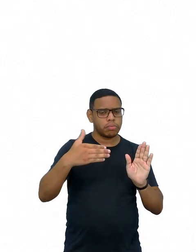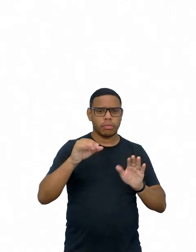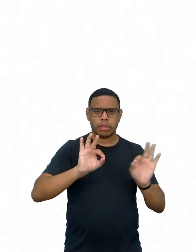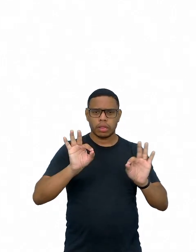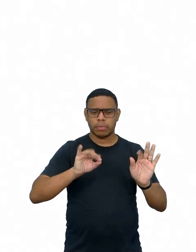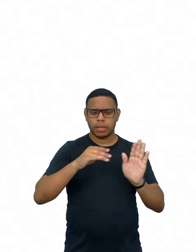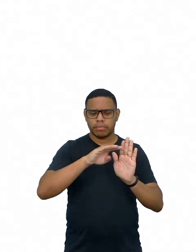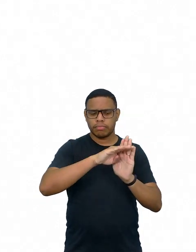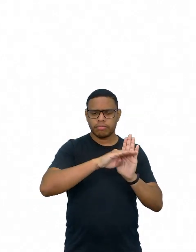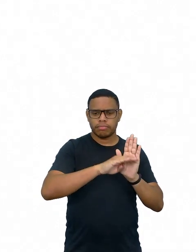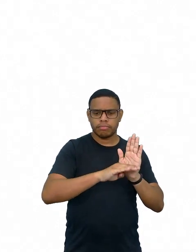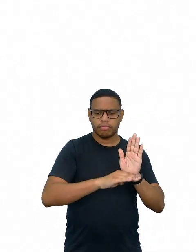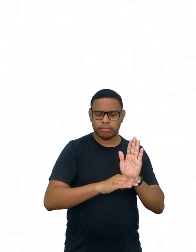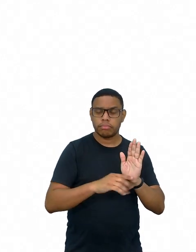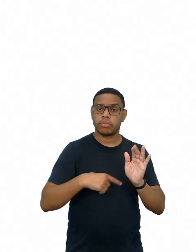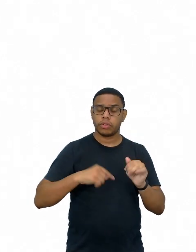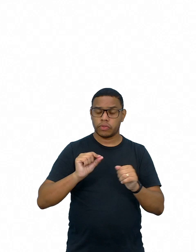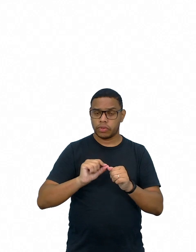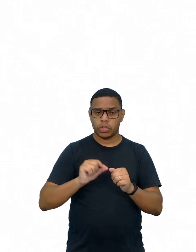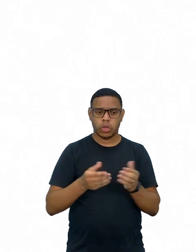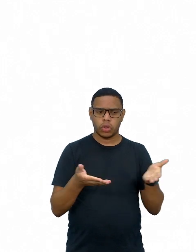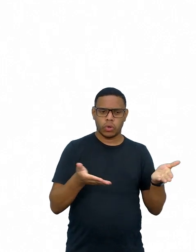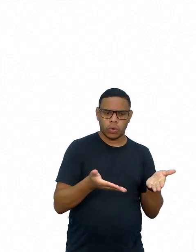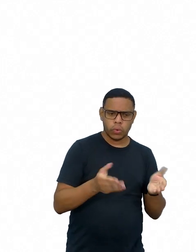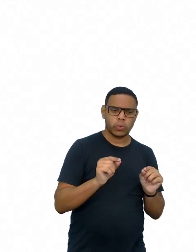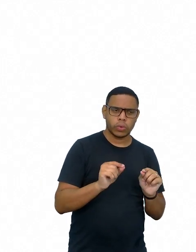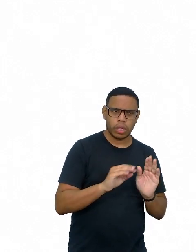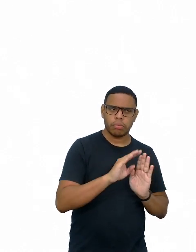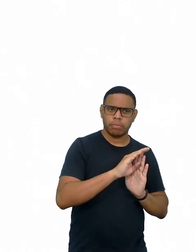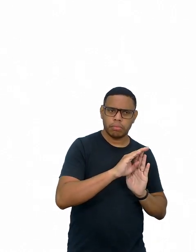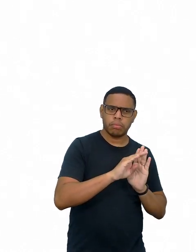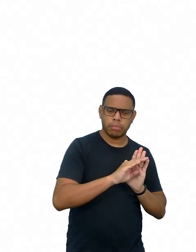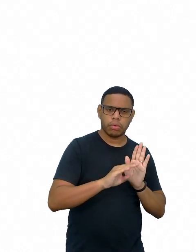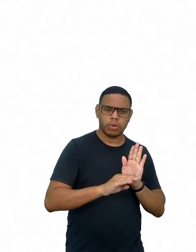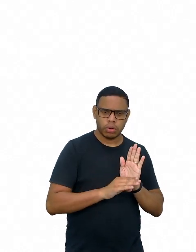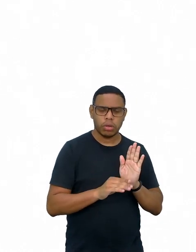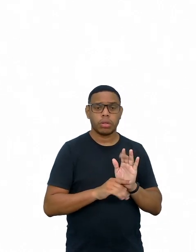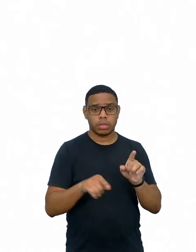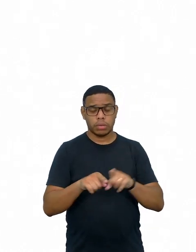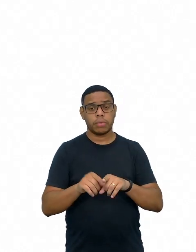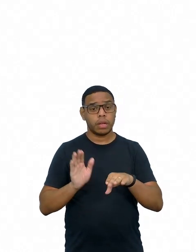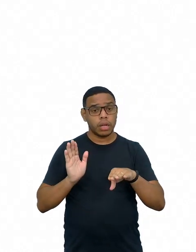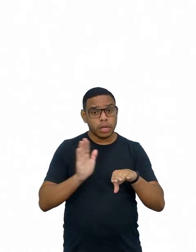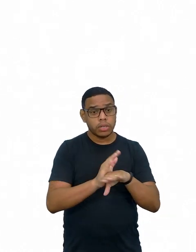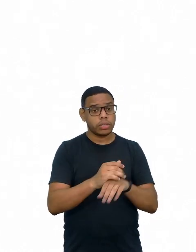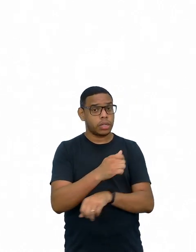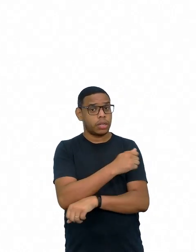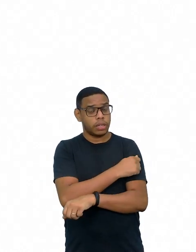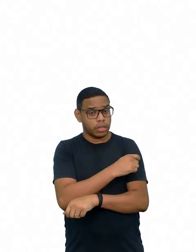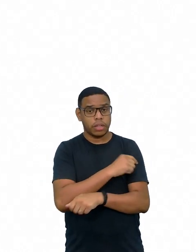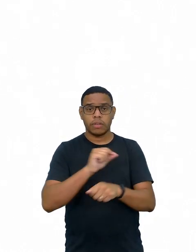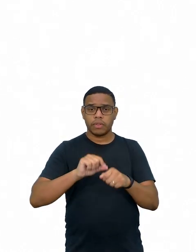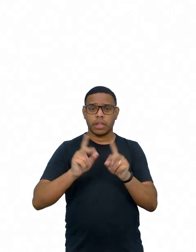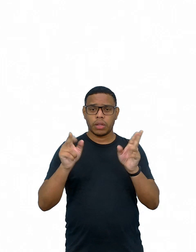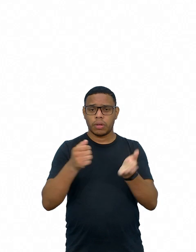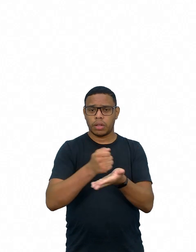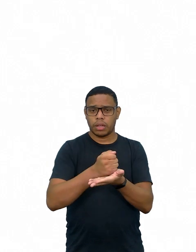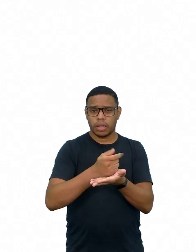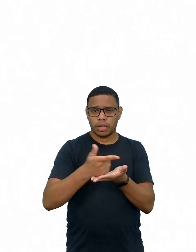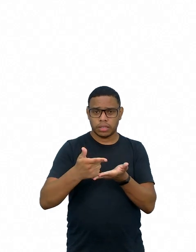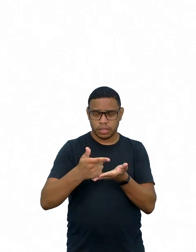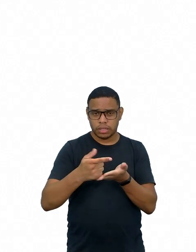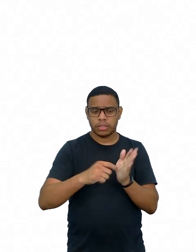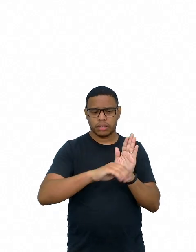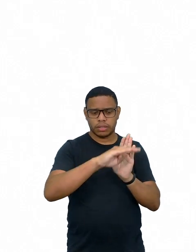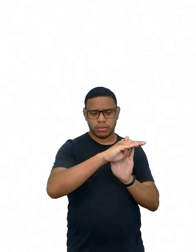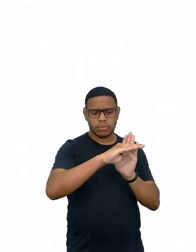Tá, eu não vou acordar e falar o que eu vou fazer hoje. Não, eu preciso ajudar o meu estudante a fazer uma agenda do que um cronograma, do que ele